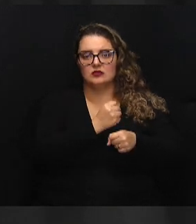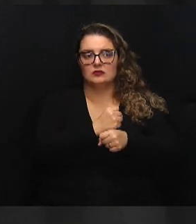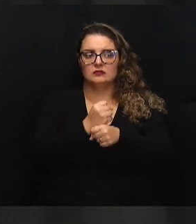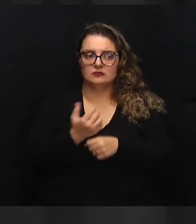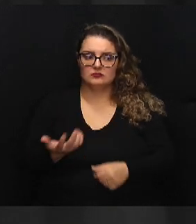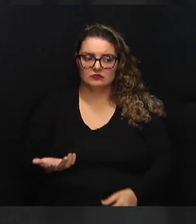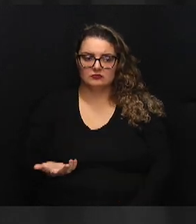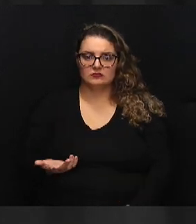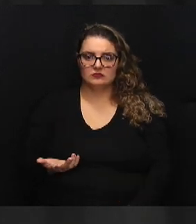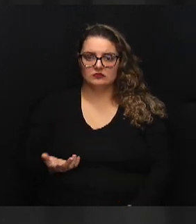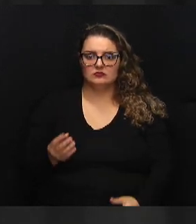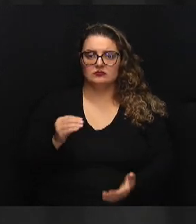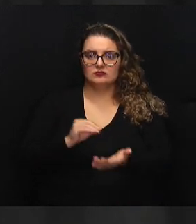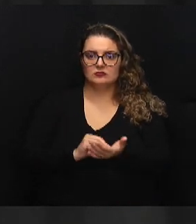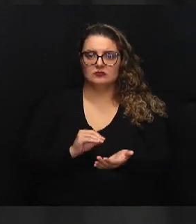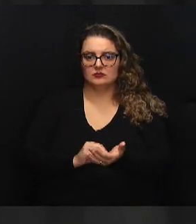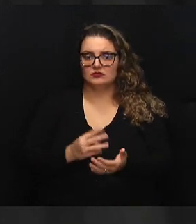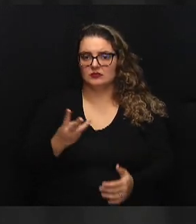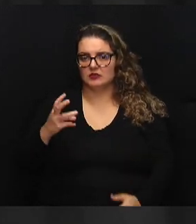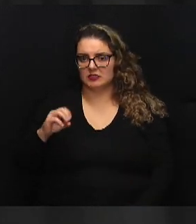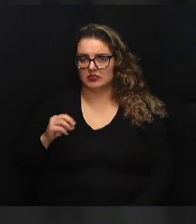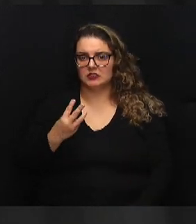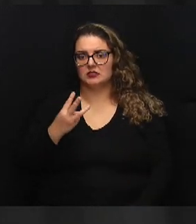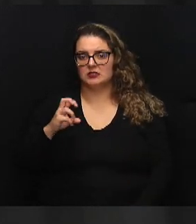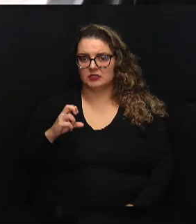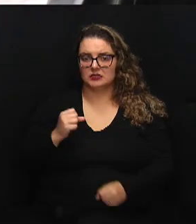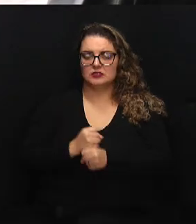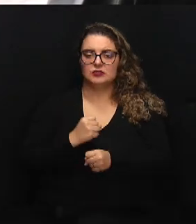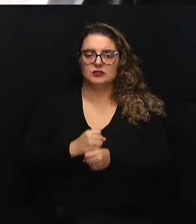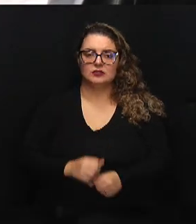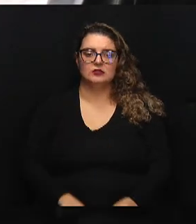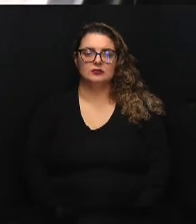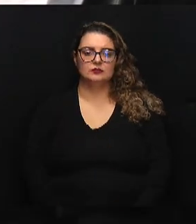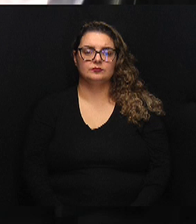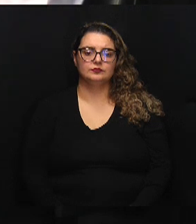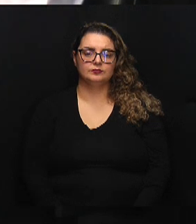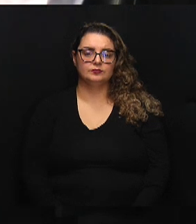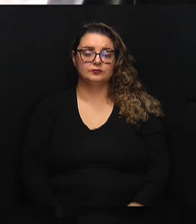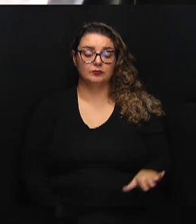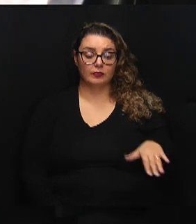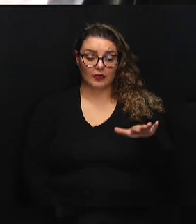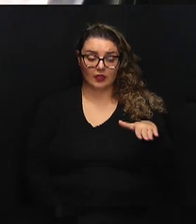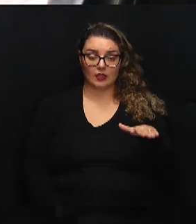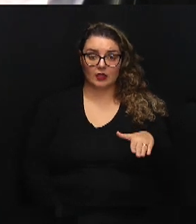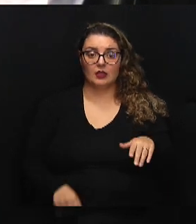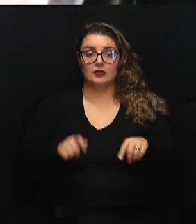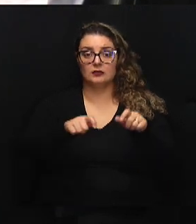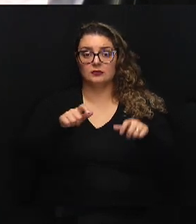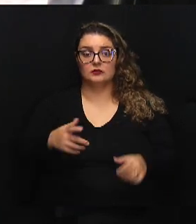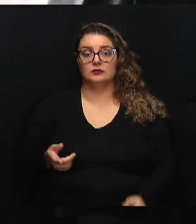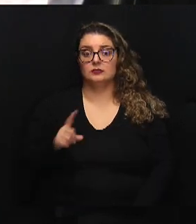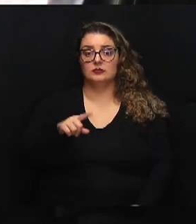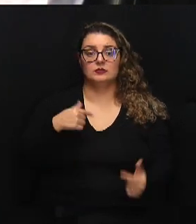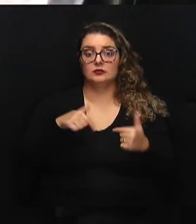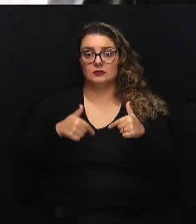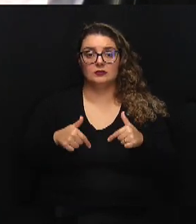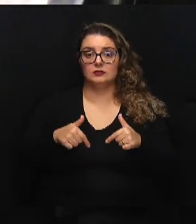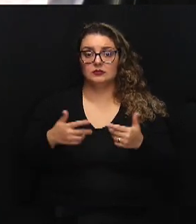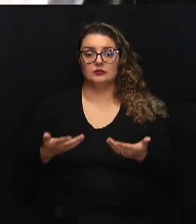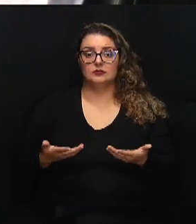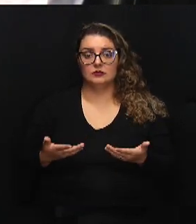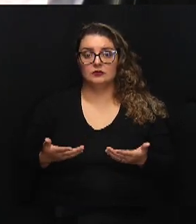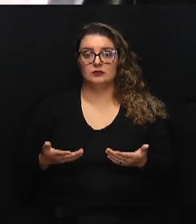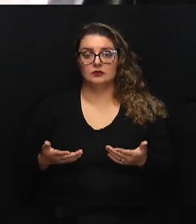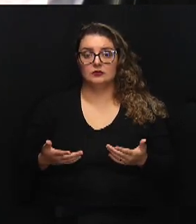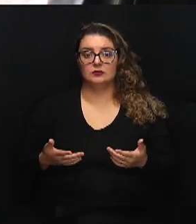aí, nesses últimos 30, 35 anos. Sim. Ali, as pessoas, elas não trabalham exatamente no